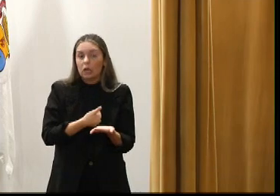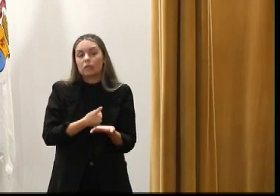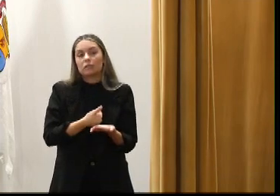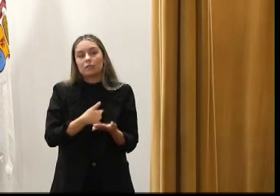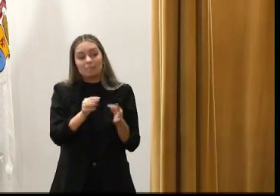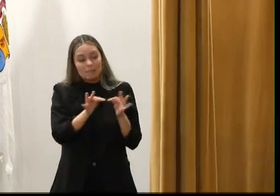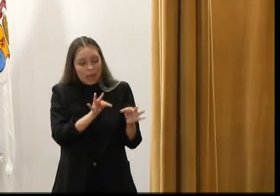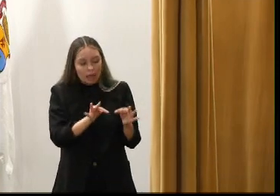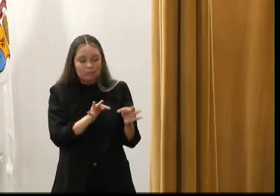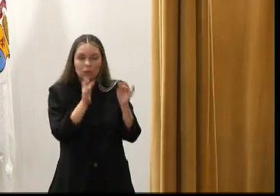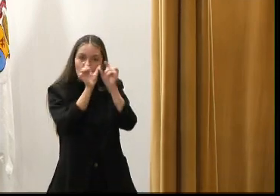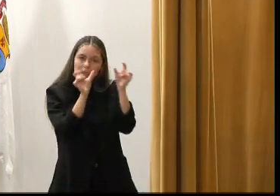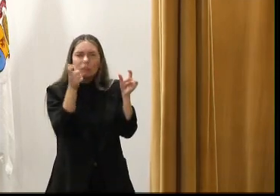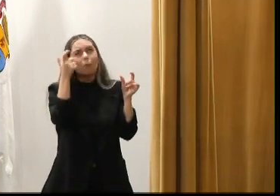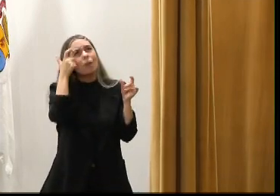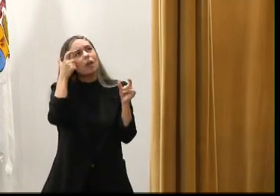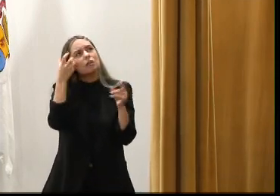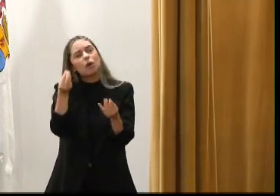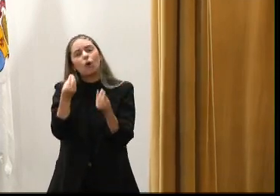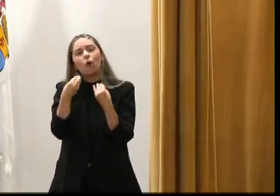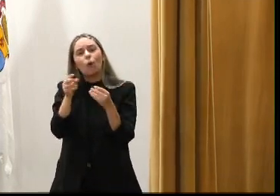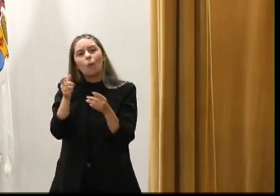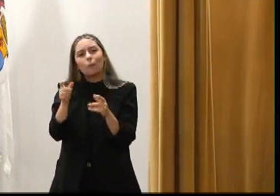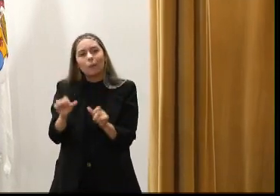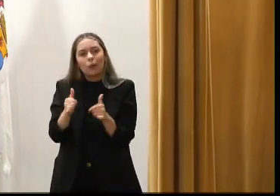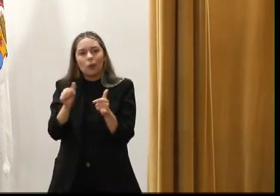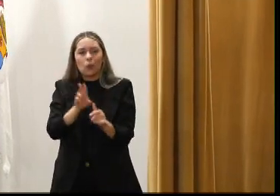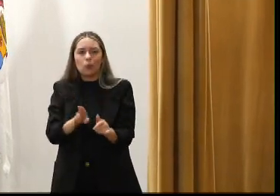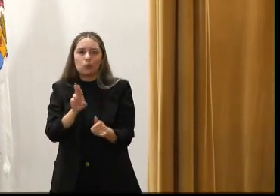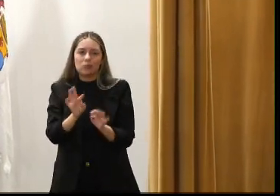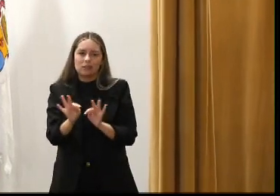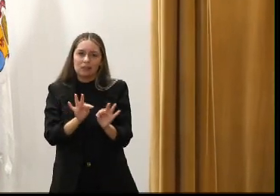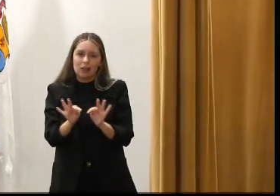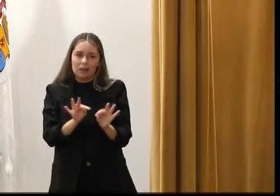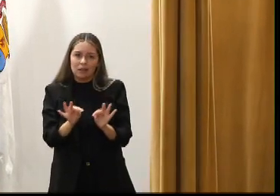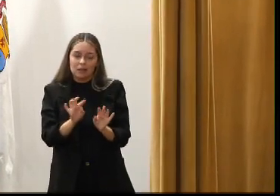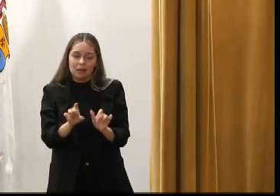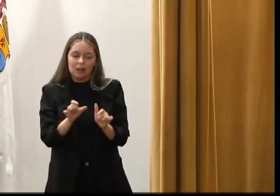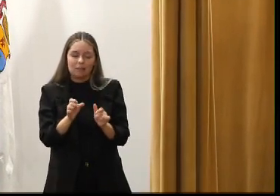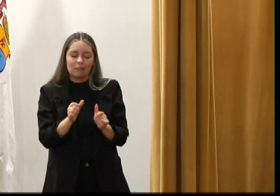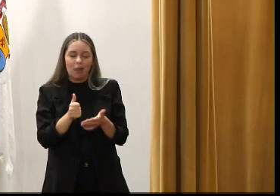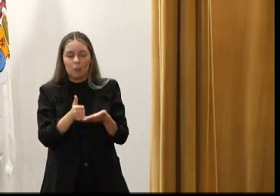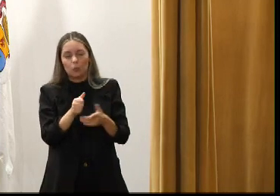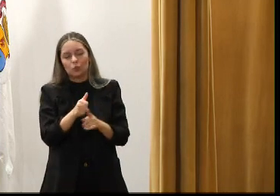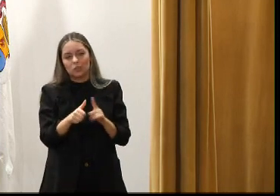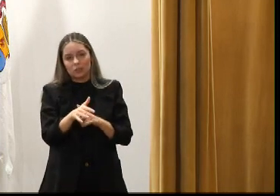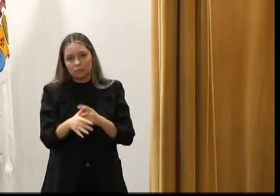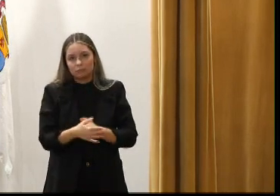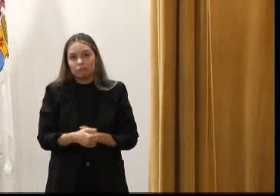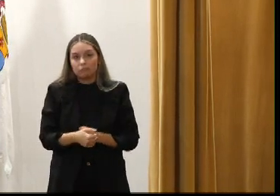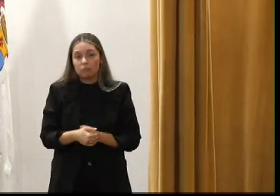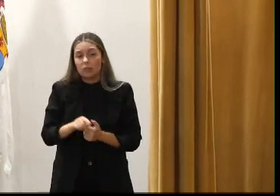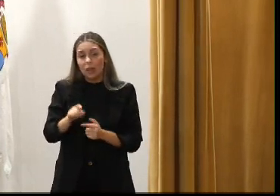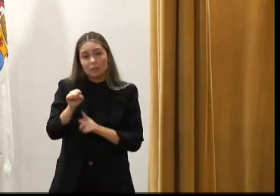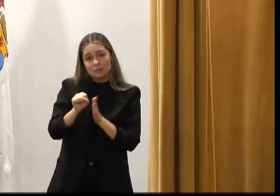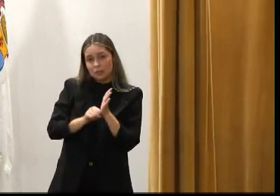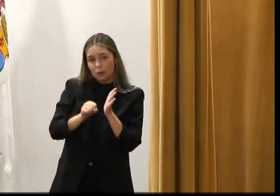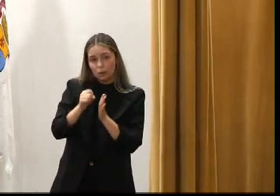técnicos precisamos pensar melhor o uso da nossa técnica de uma maneira social. Esse é o século